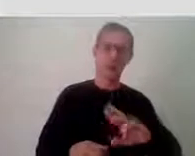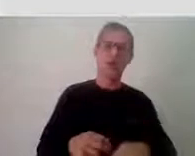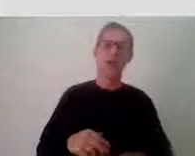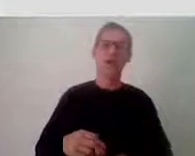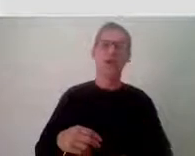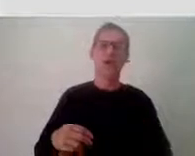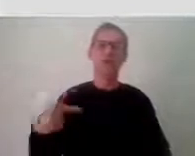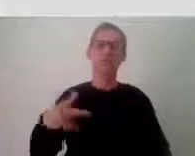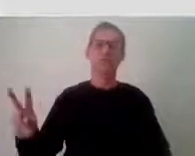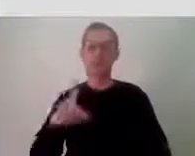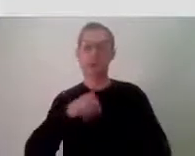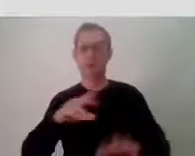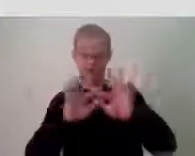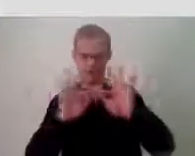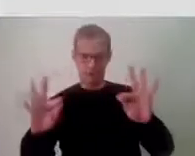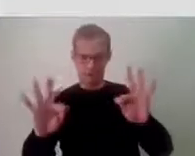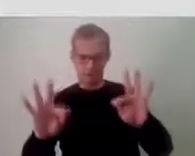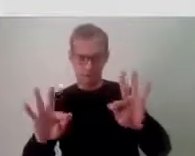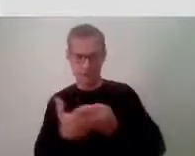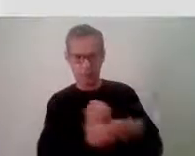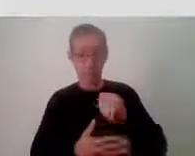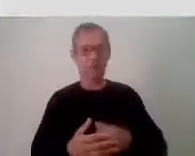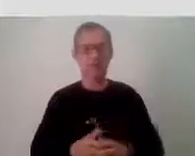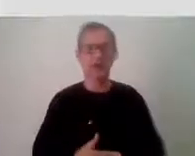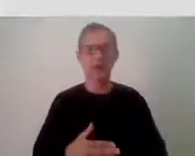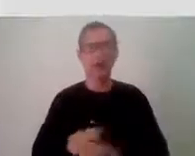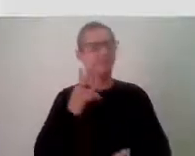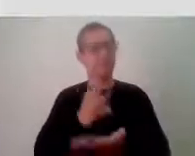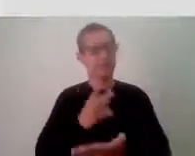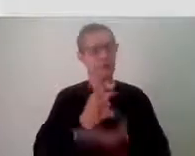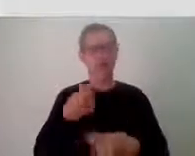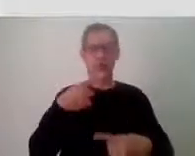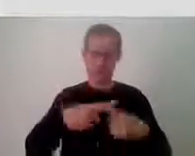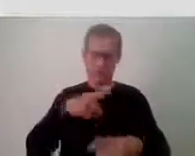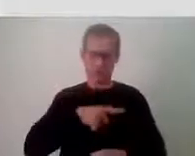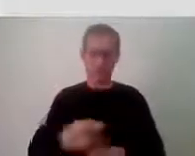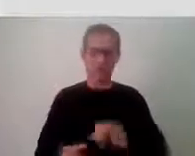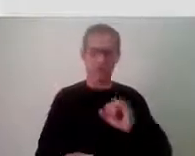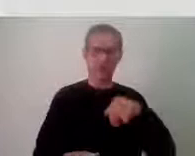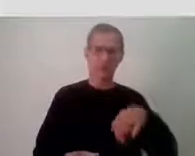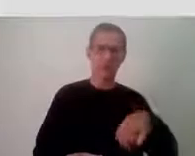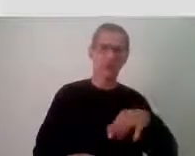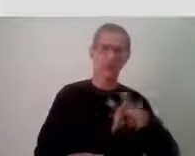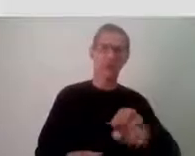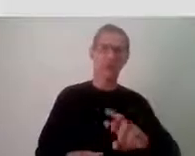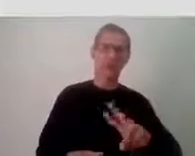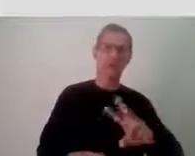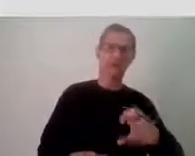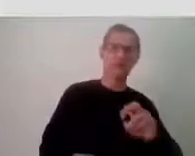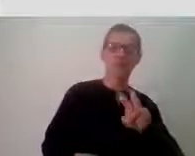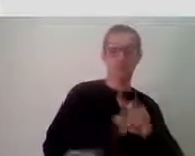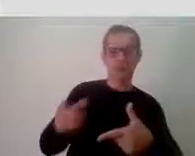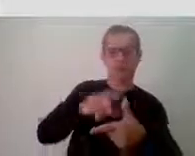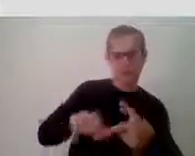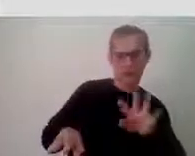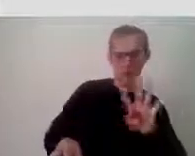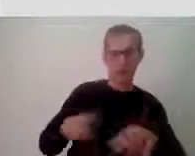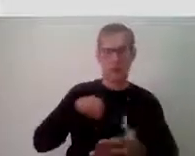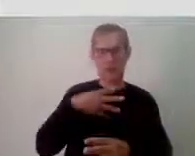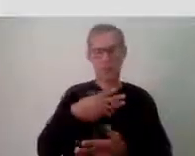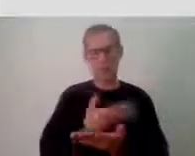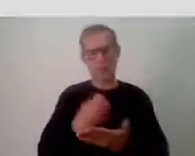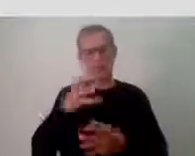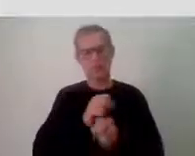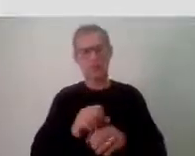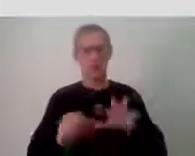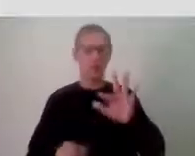que a função assume. Base, que é a mesma, porque eu tenho o intervalo 2 dividido em 4 partes. E aí eu começo a calcular